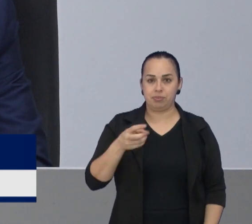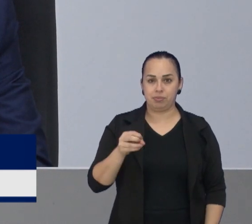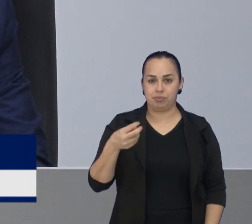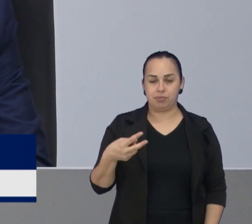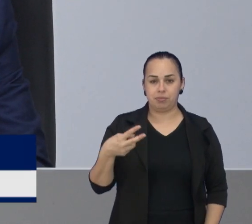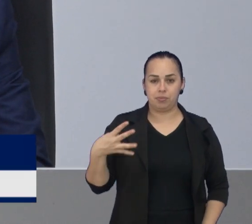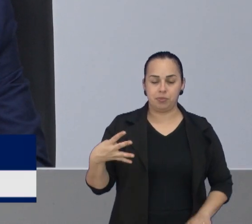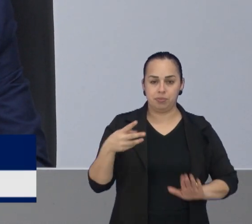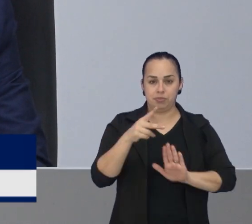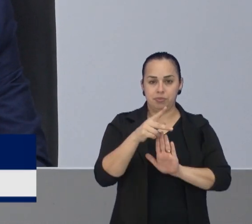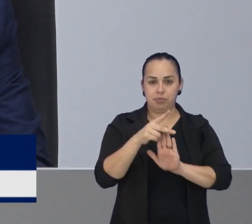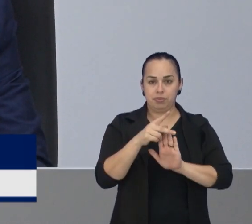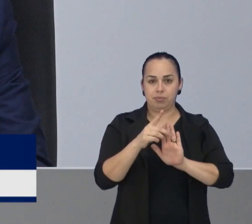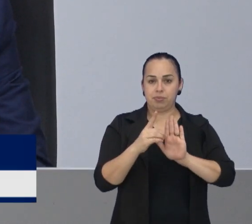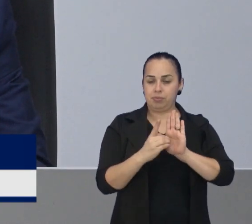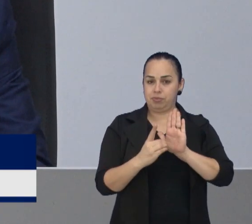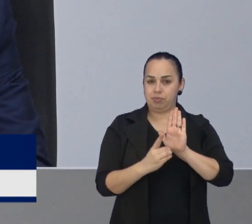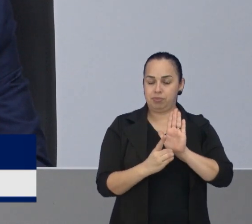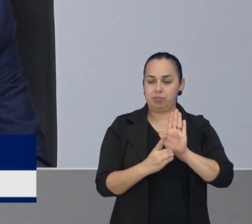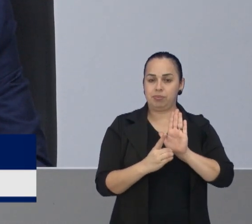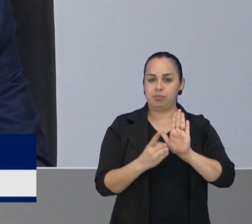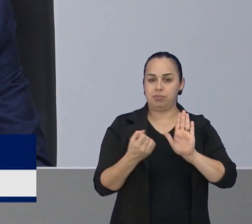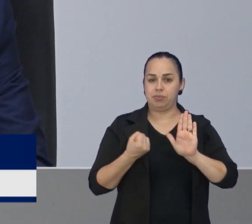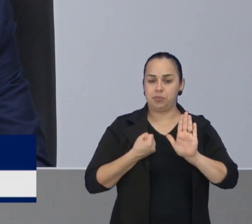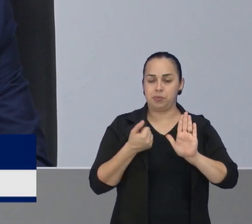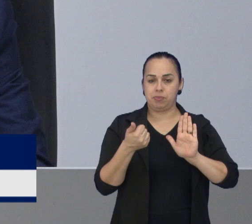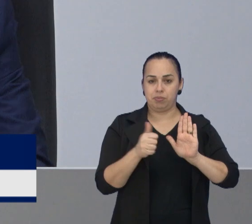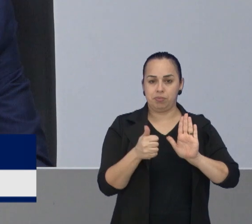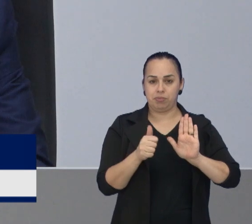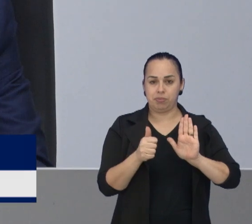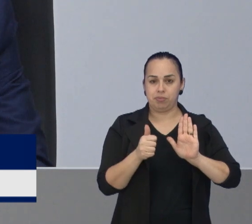3633/2024, projeto de decreto legislativo de número